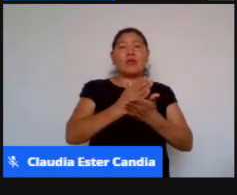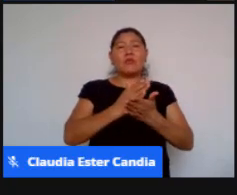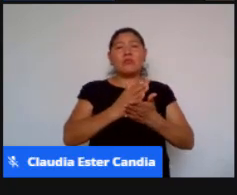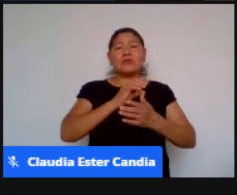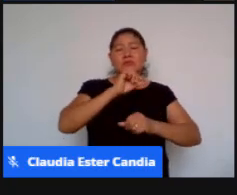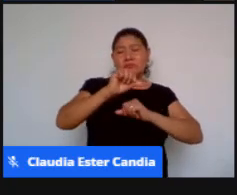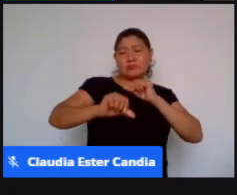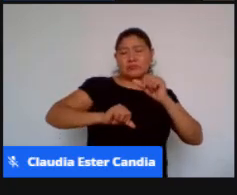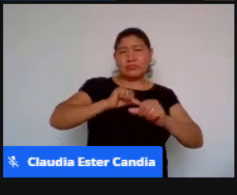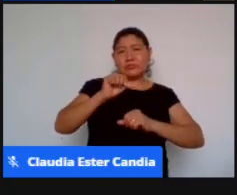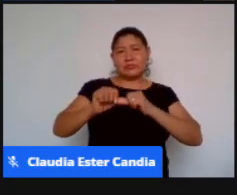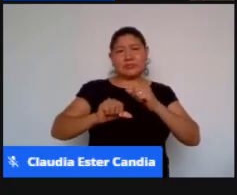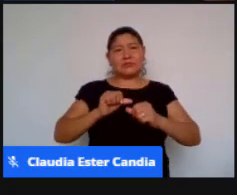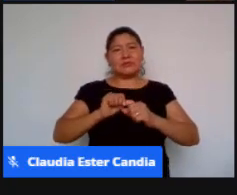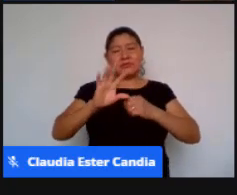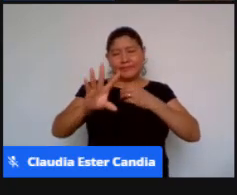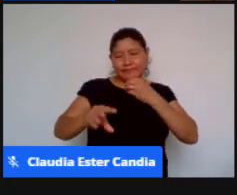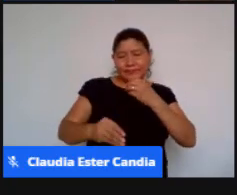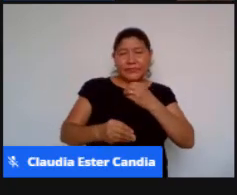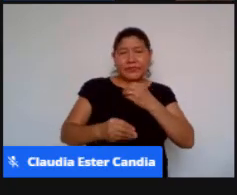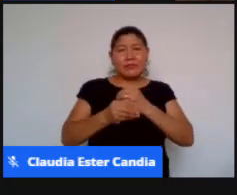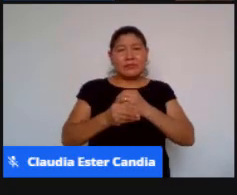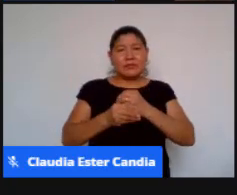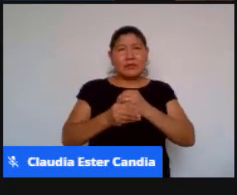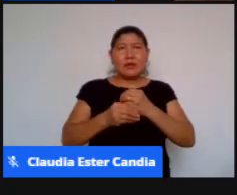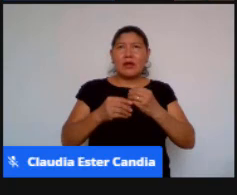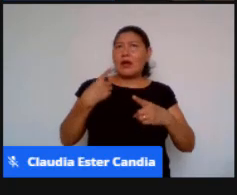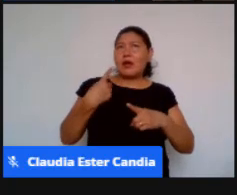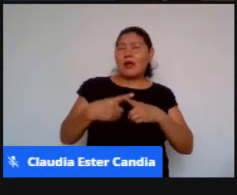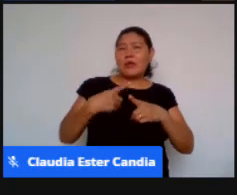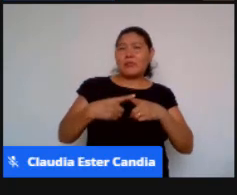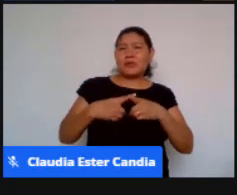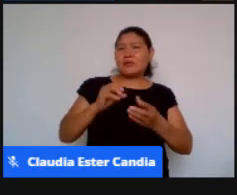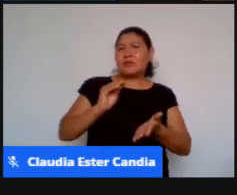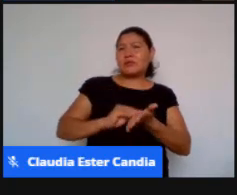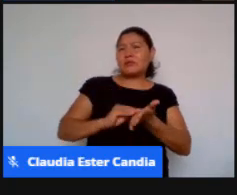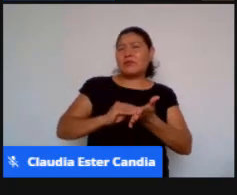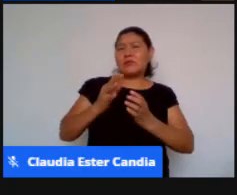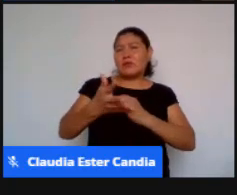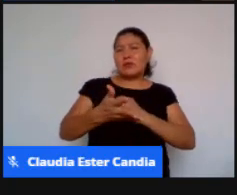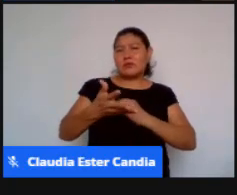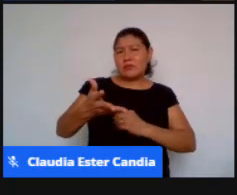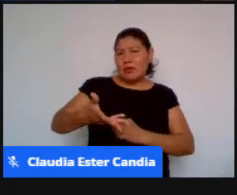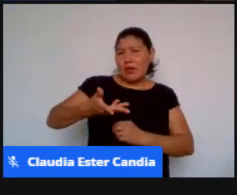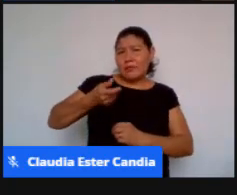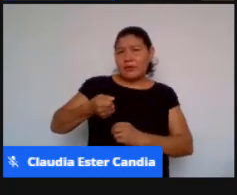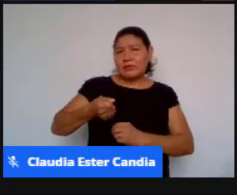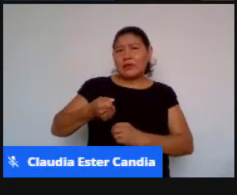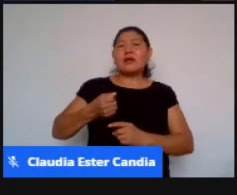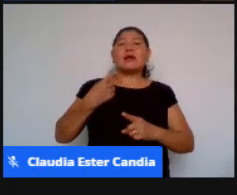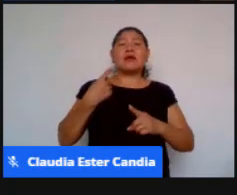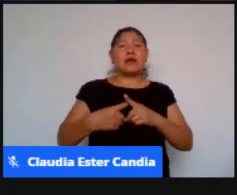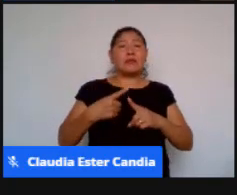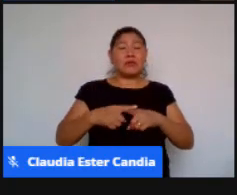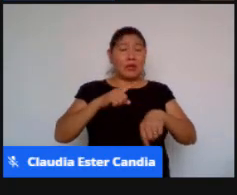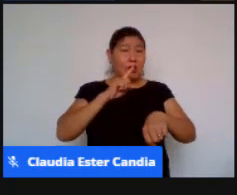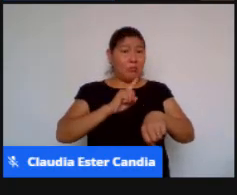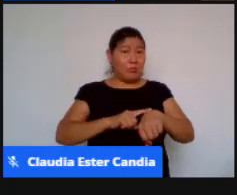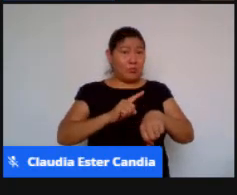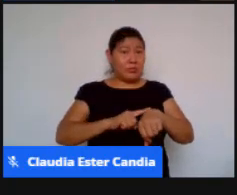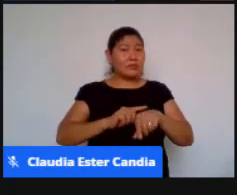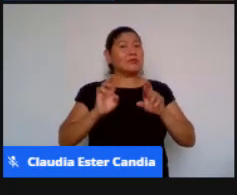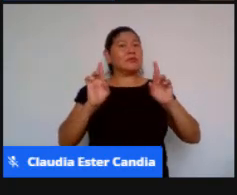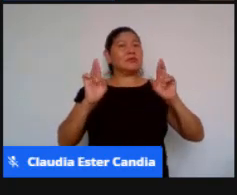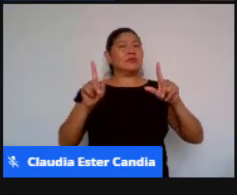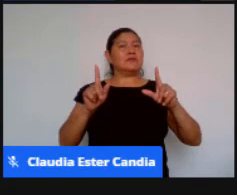que outras não vão aparecer exatamente por causa do período que nós estamos vivendo. E lá nessas recomendações a gente traz algumas observações